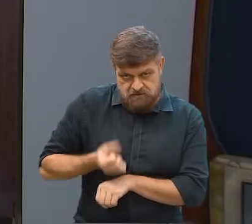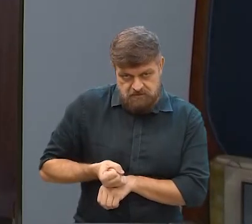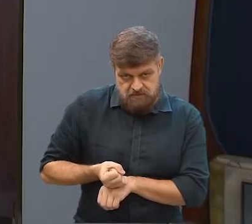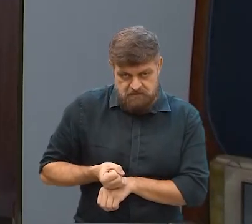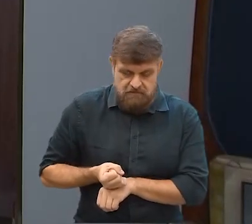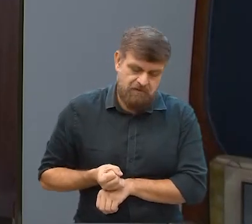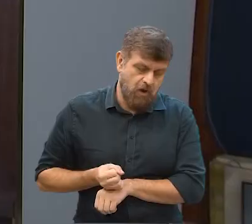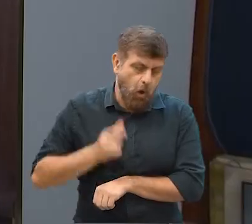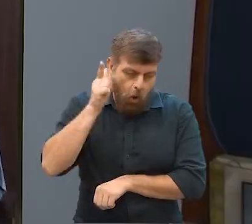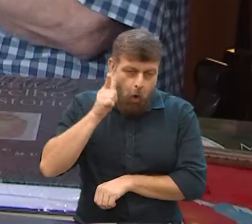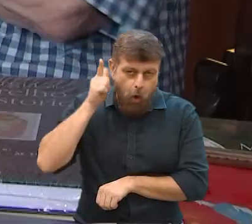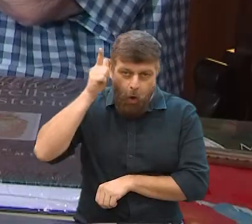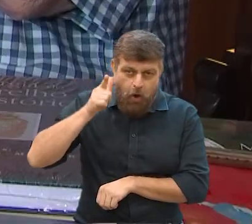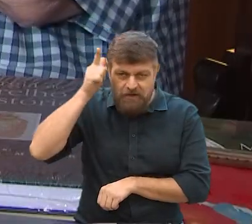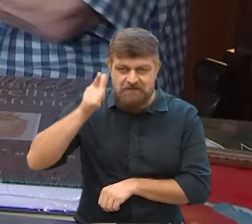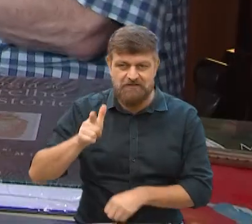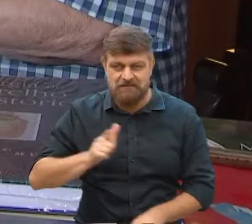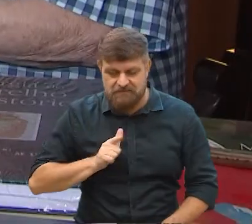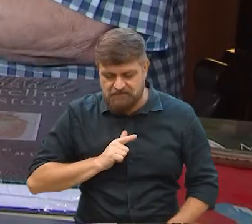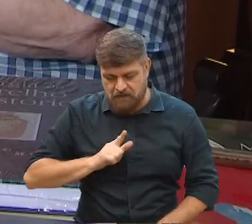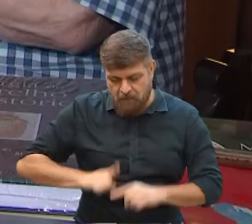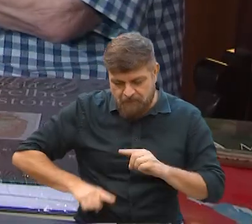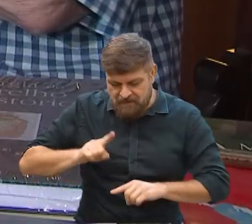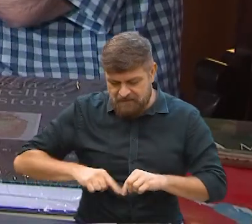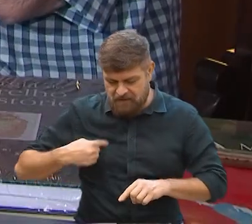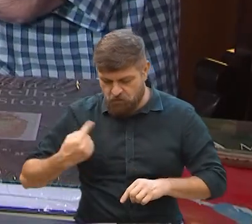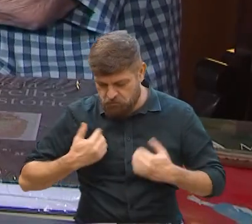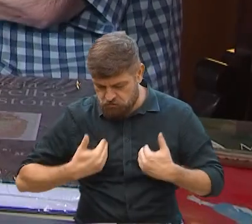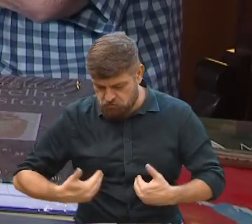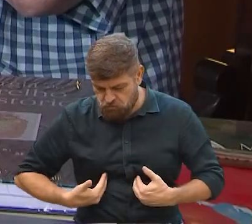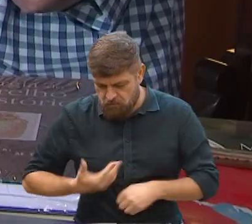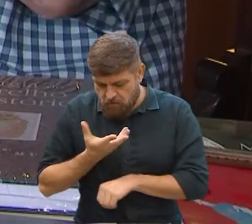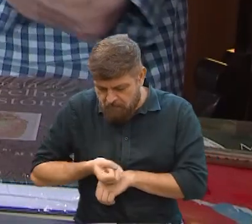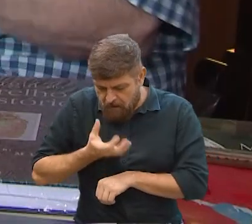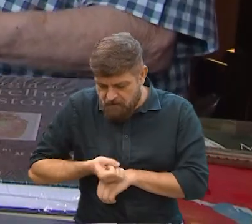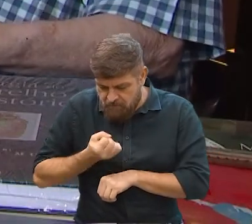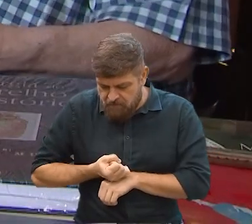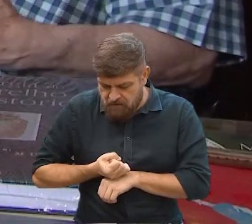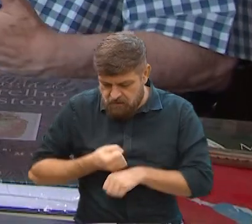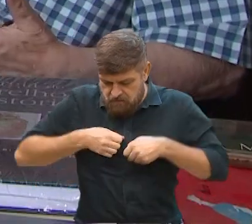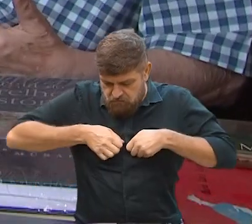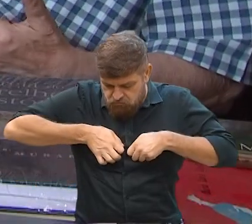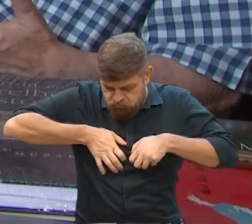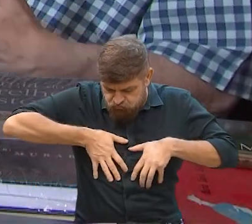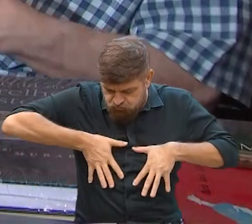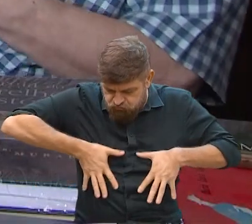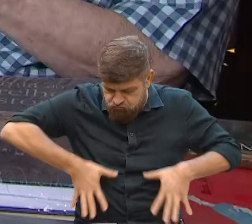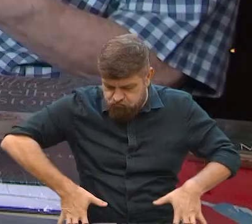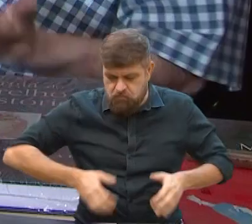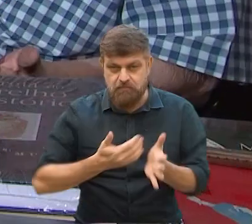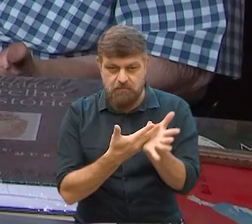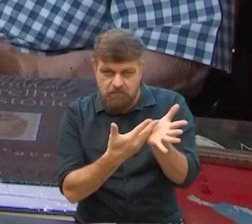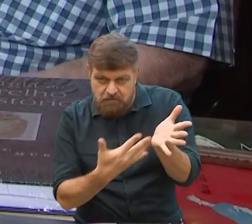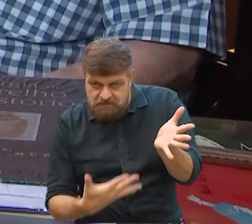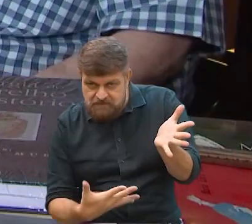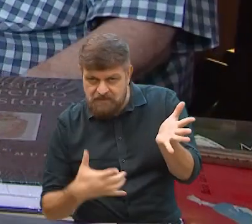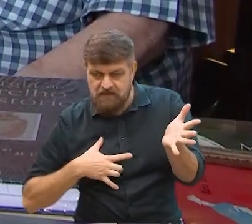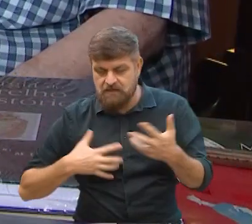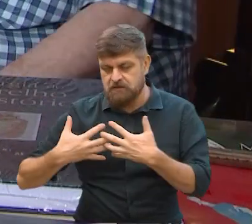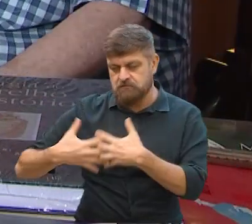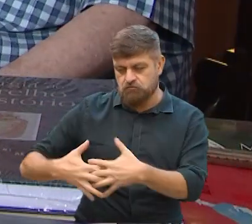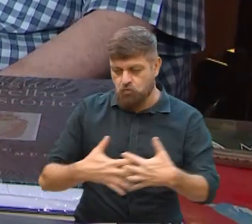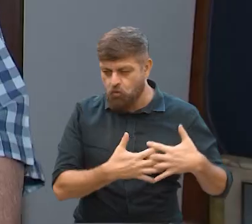é óbvio. Absorção dos nutrientes que vão para o sangue, vão para todas as células e vão fazer todas